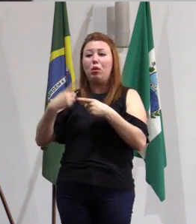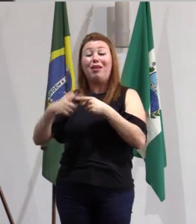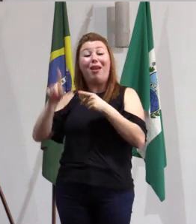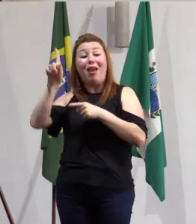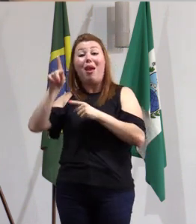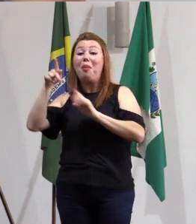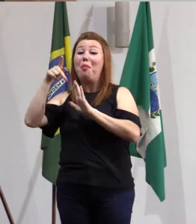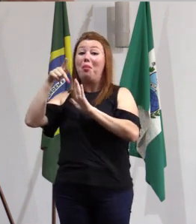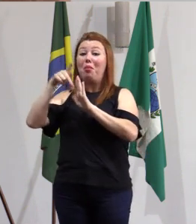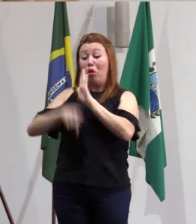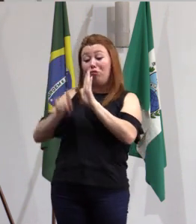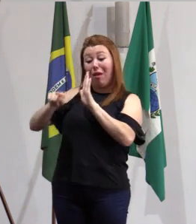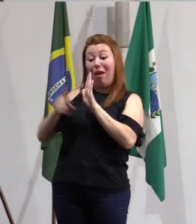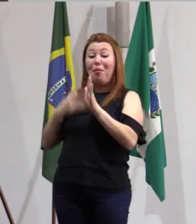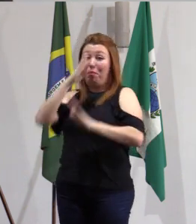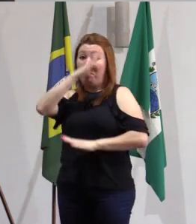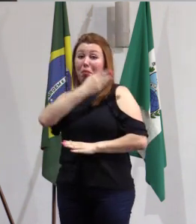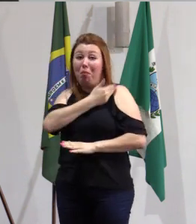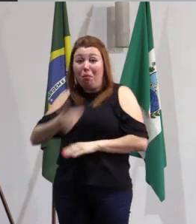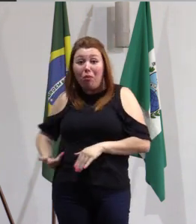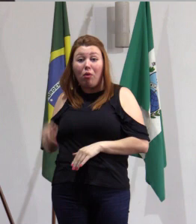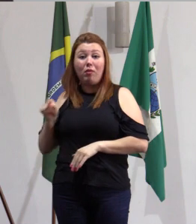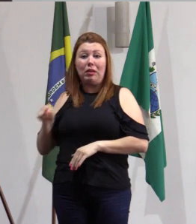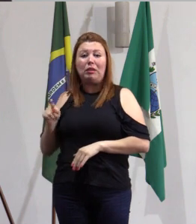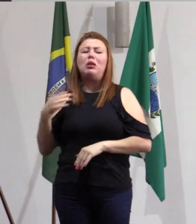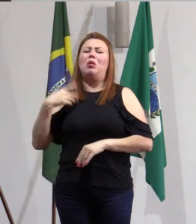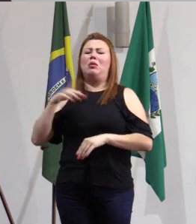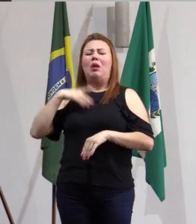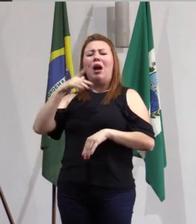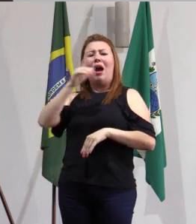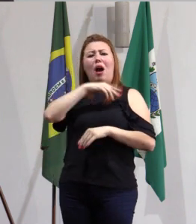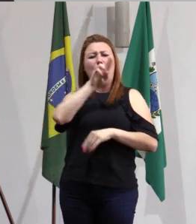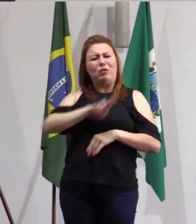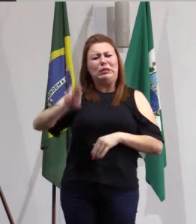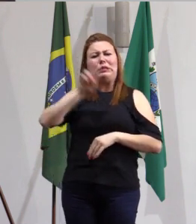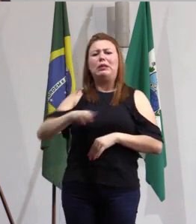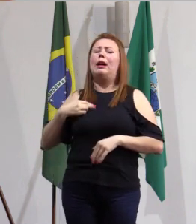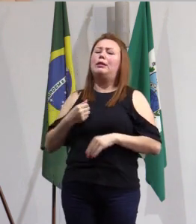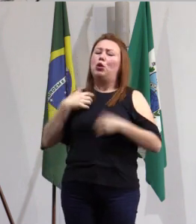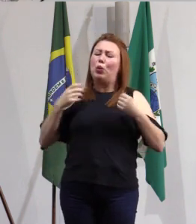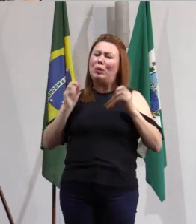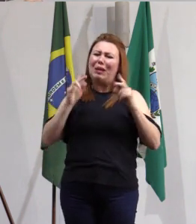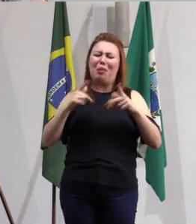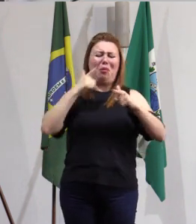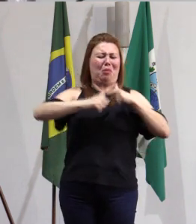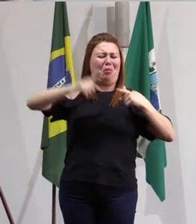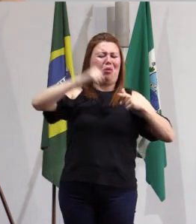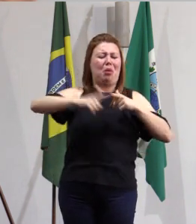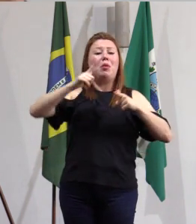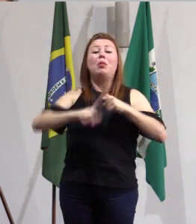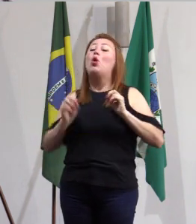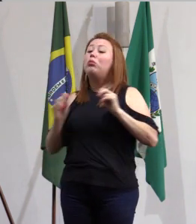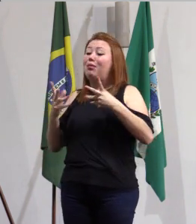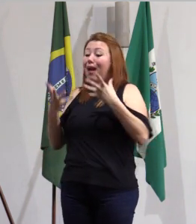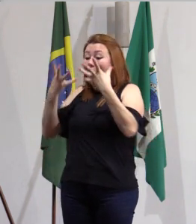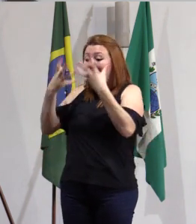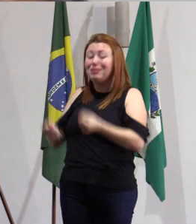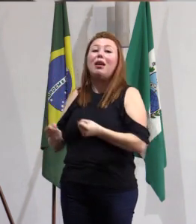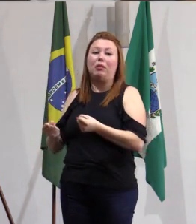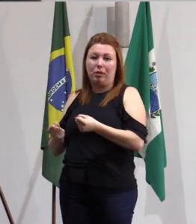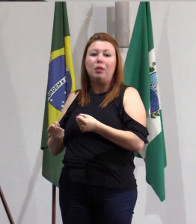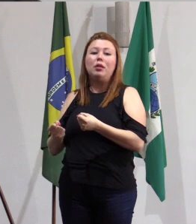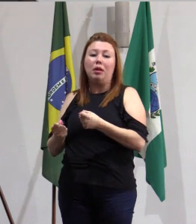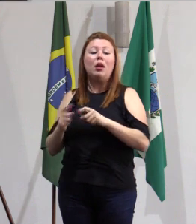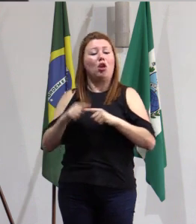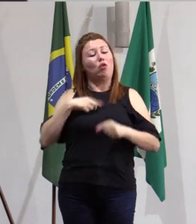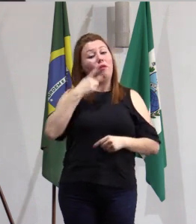Então, quer dizer que a universidade entra numa guerra campal para entrar na IBSER. A universidade faz uma adesão. E veja, eu estou falando da UFPR, mas